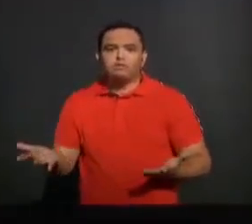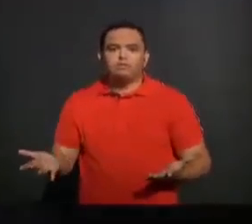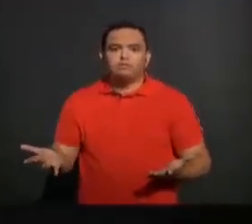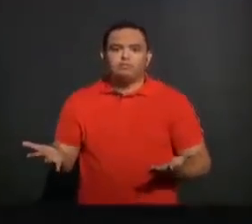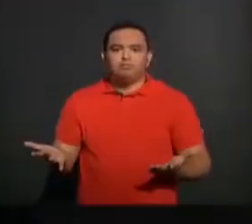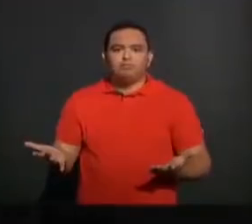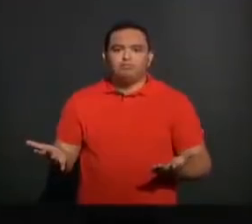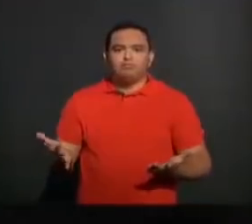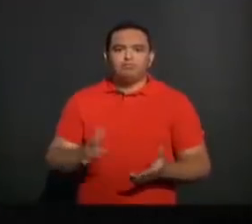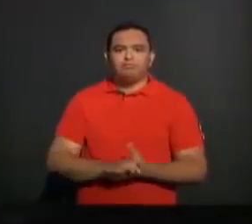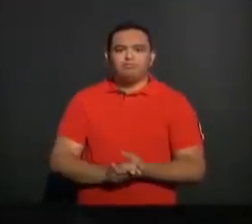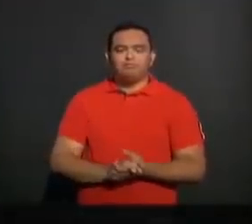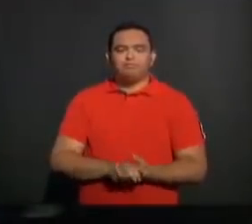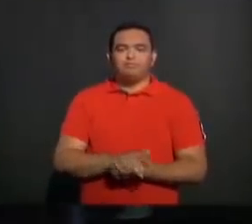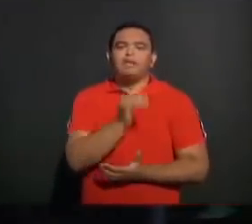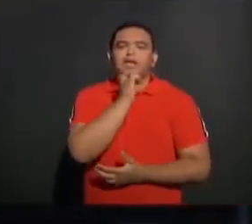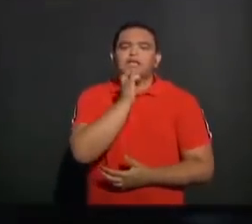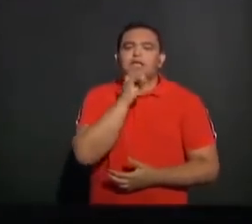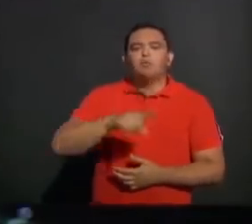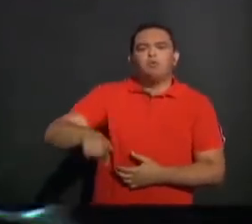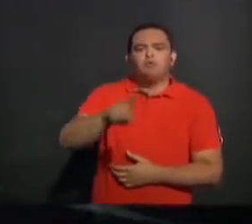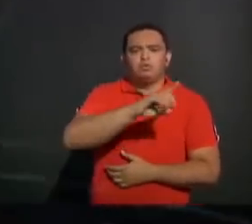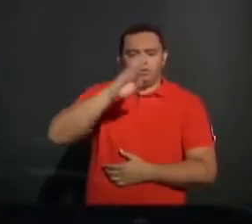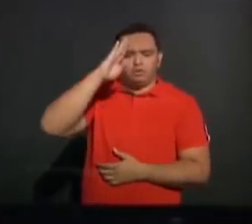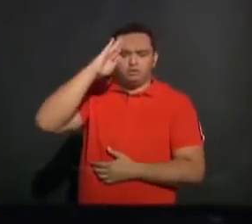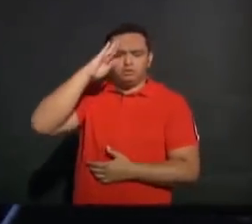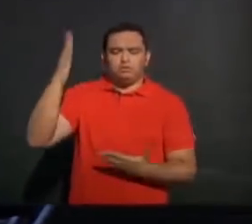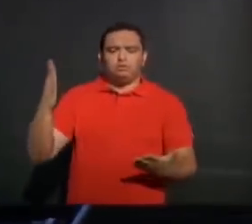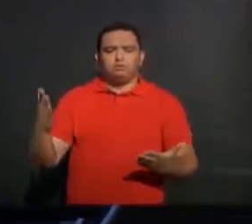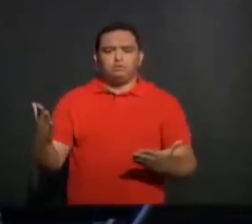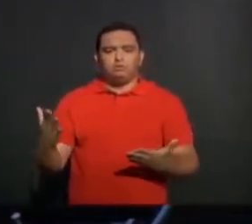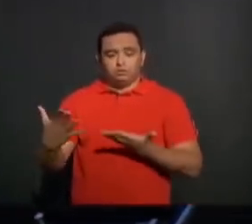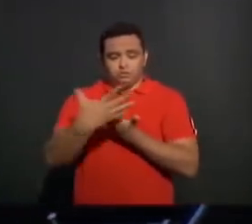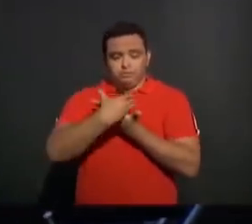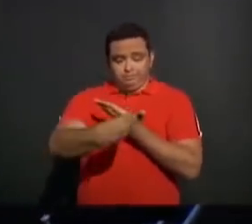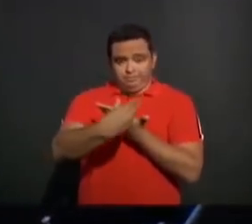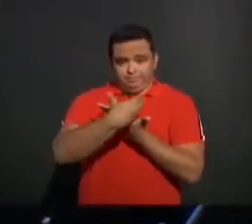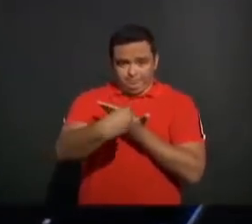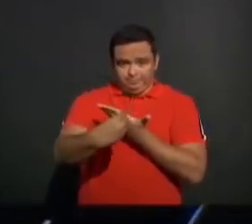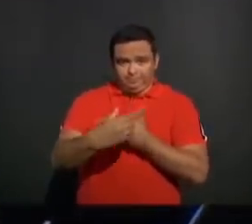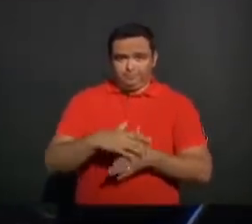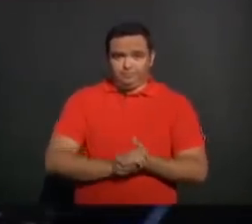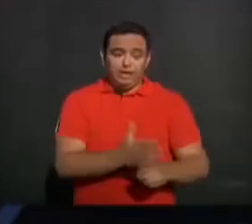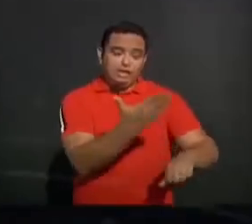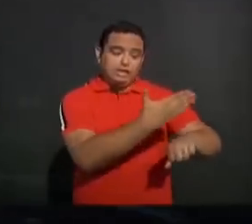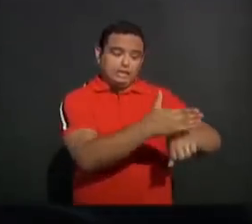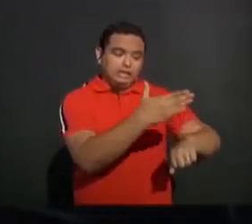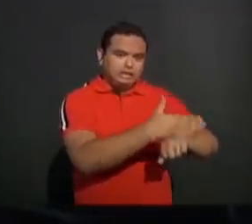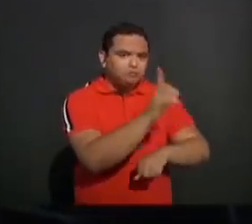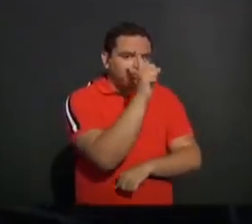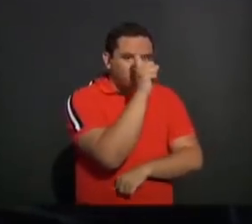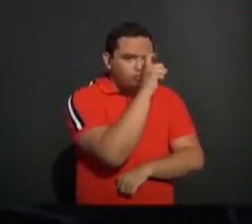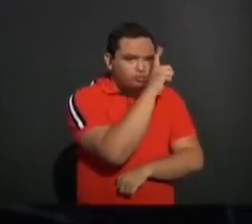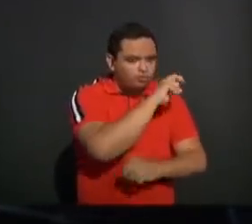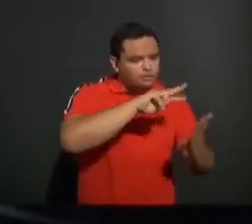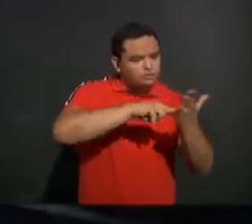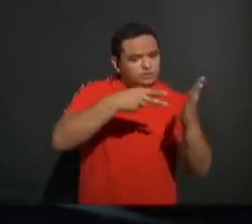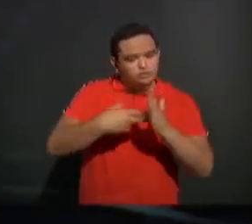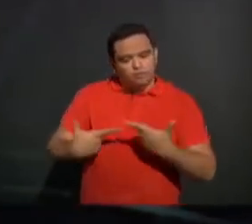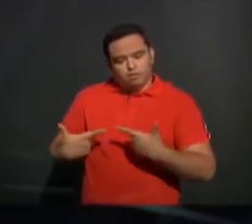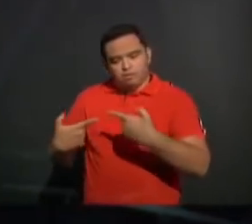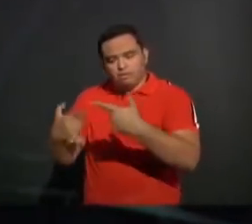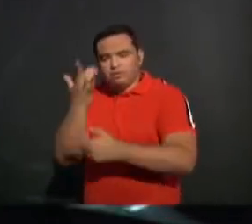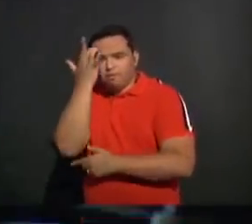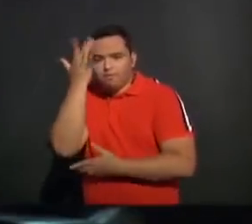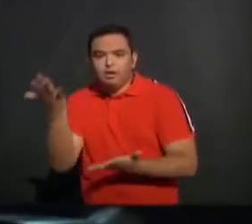Agora faz de conta que você é um soldado de Jesus e fala direito, pelo amor de Deus. Vamos no 3, 1, 2, 3. Treinamento duro, combate